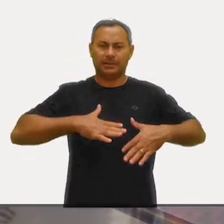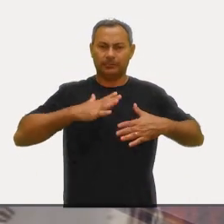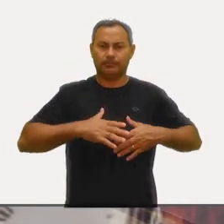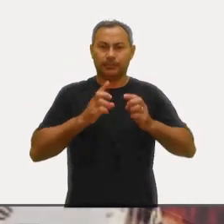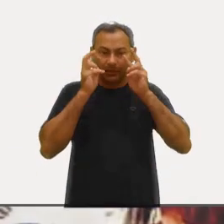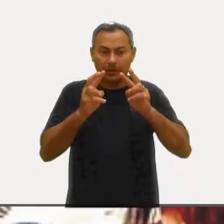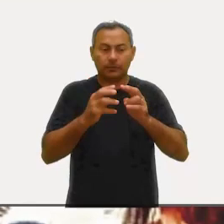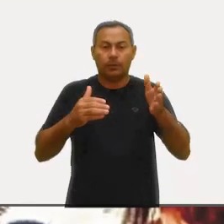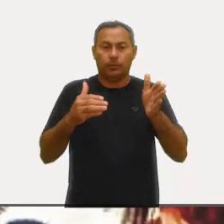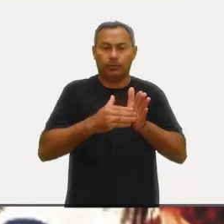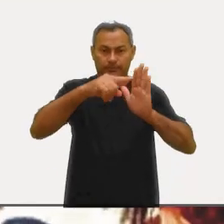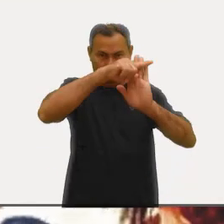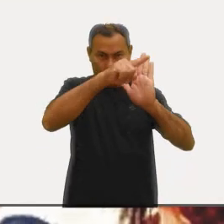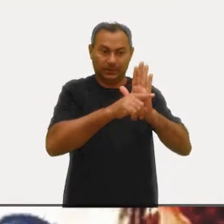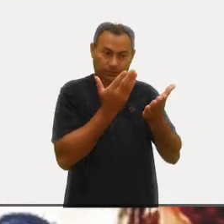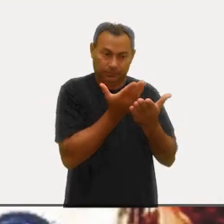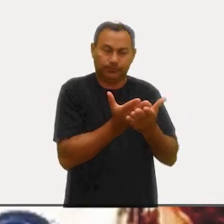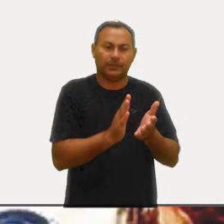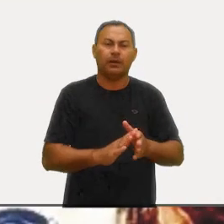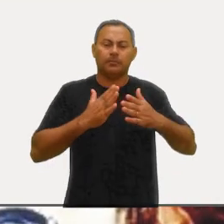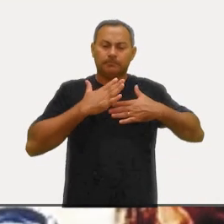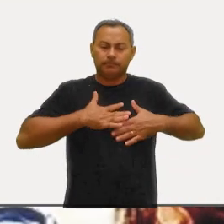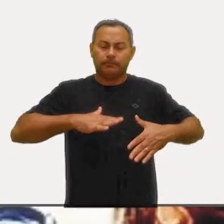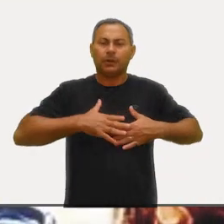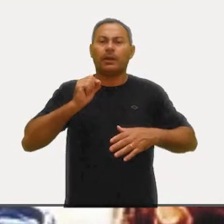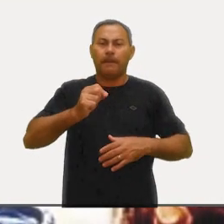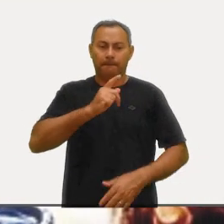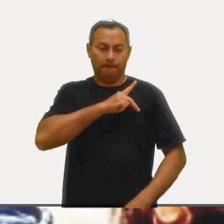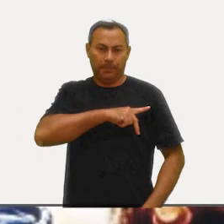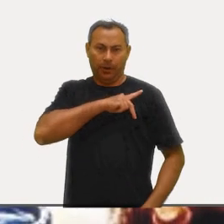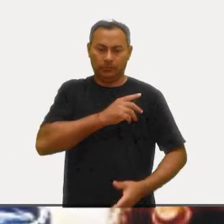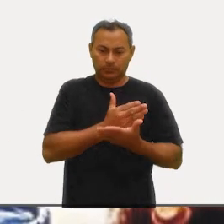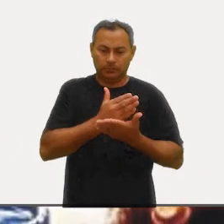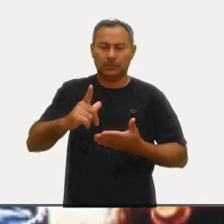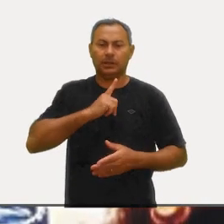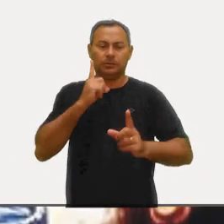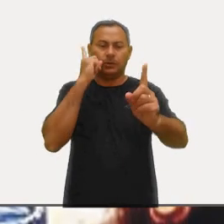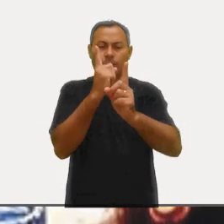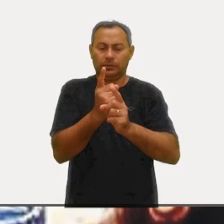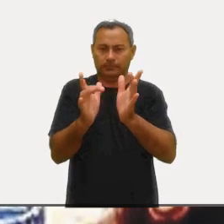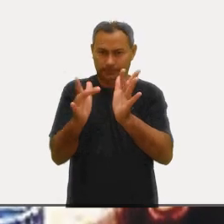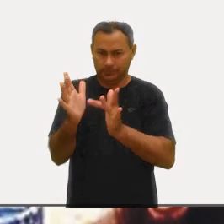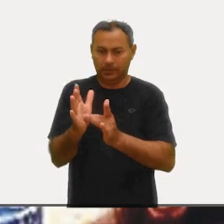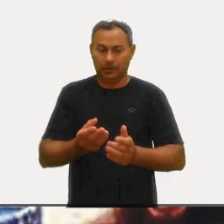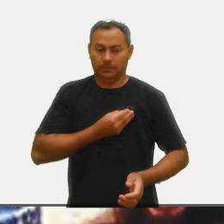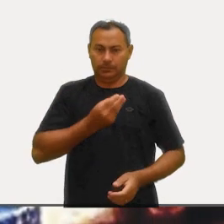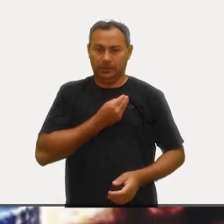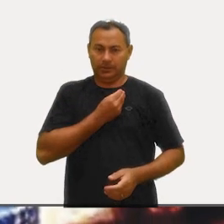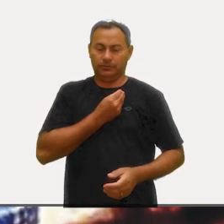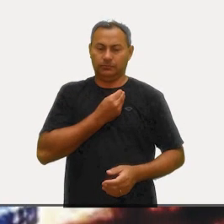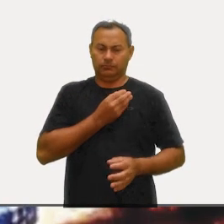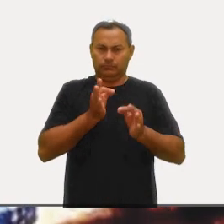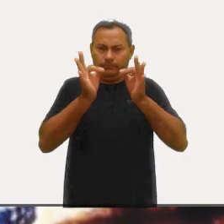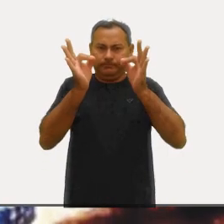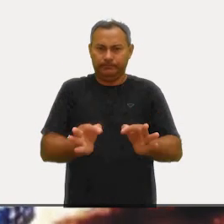traduções. Nós vimos isso no último programa. Mansidão foi o que Paulo passou a ter a partir do seu encontro com Cristo vivo